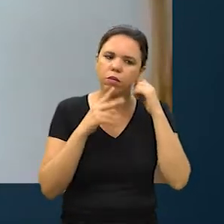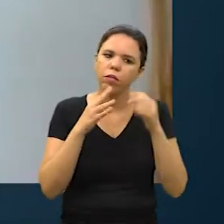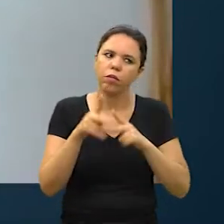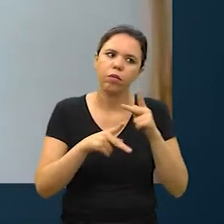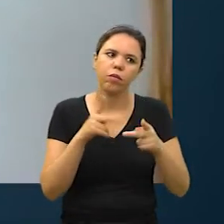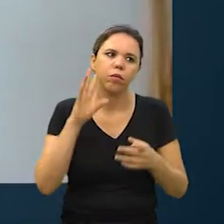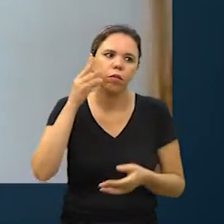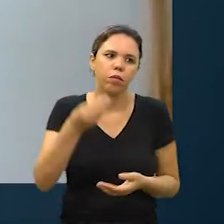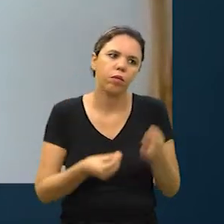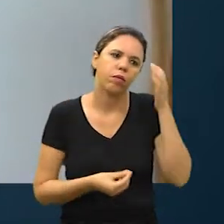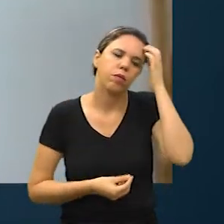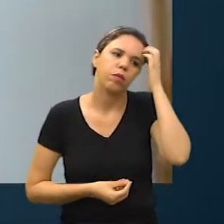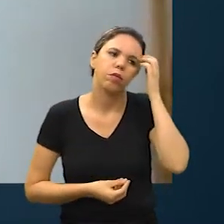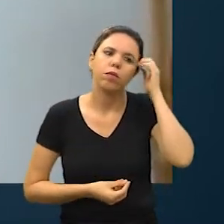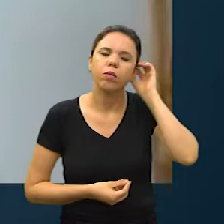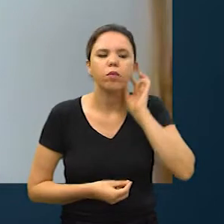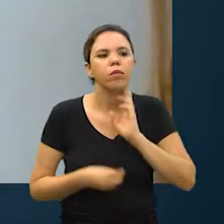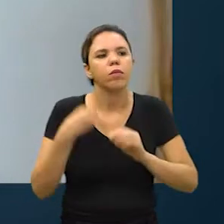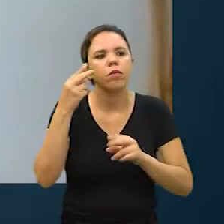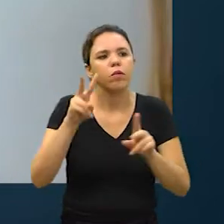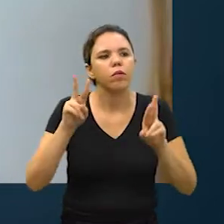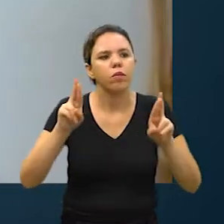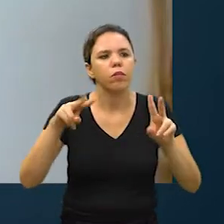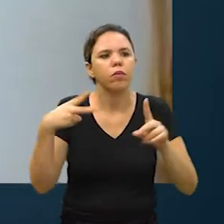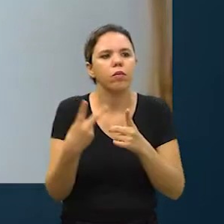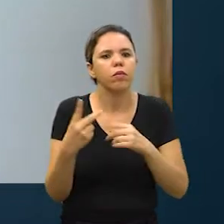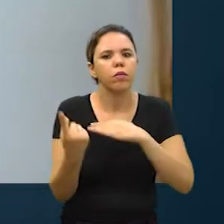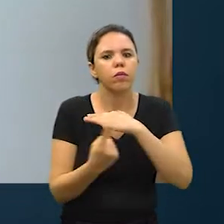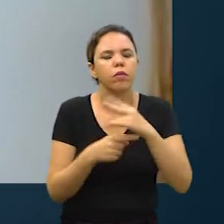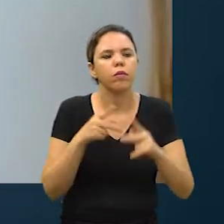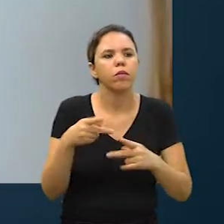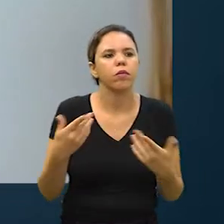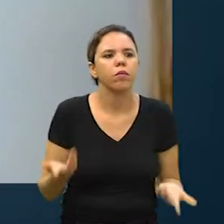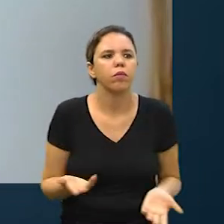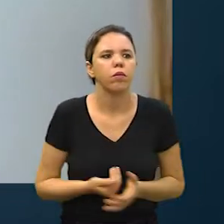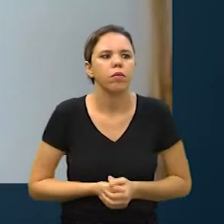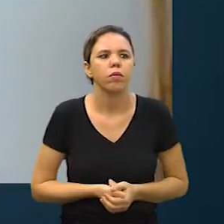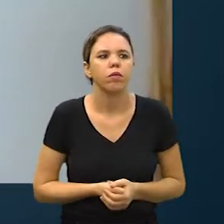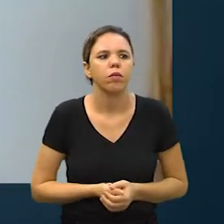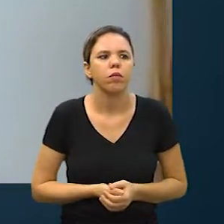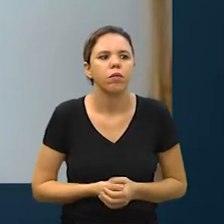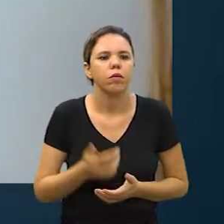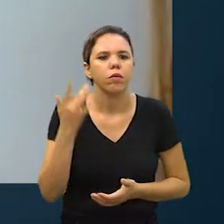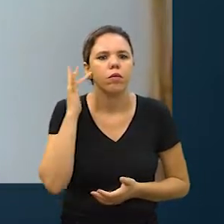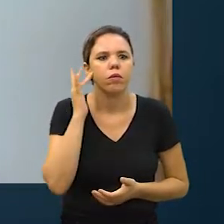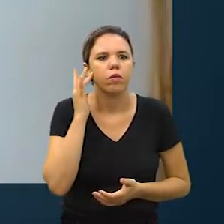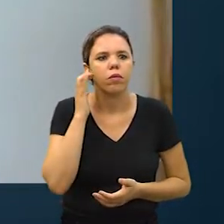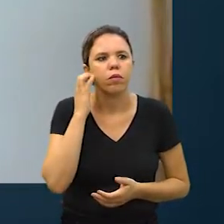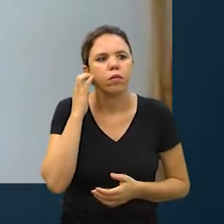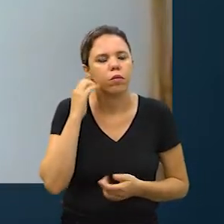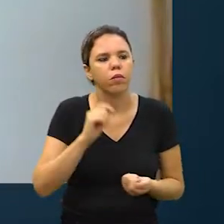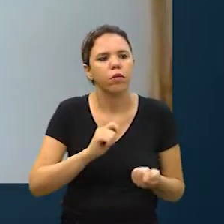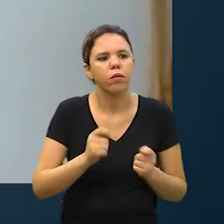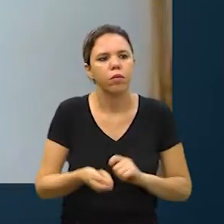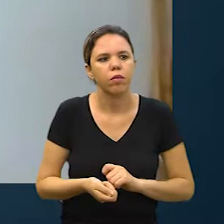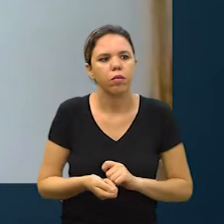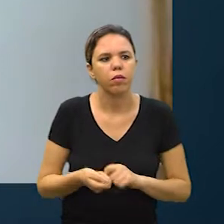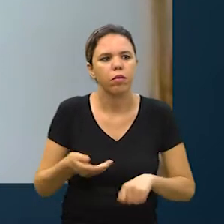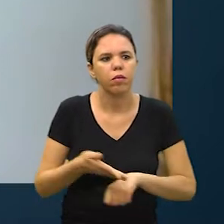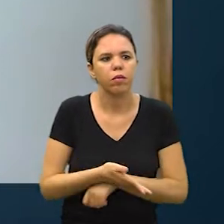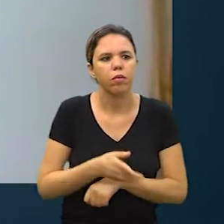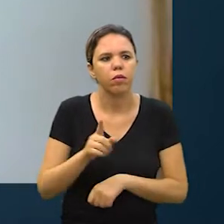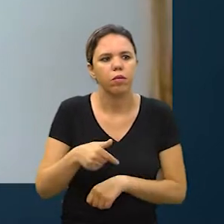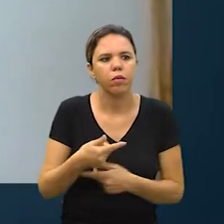conhecer pessoas, entender as expectativas do consumidor, né, e eu acho que essa adaptação,